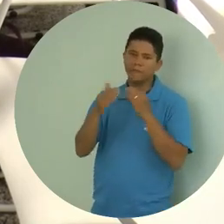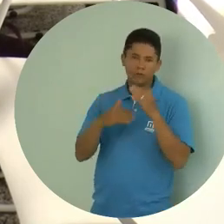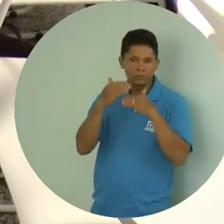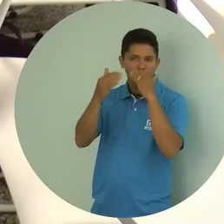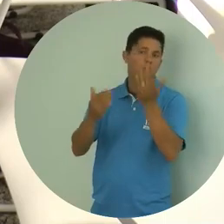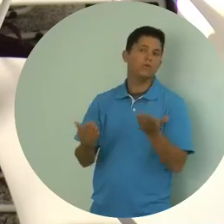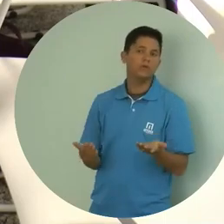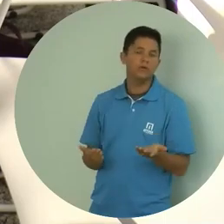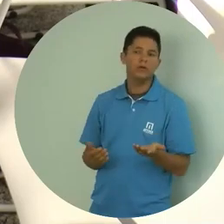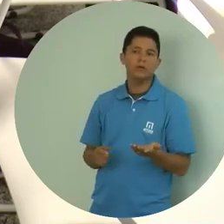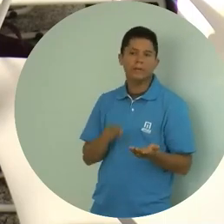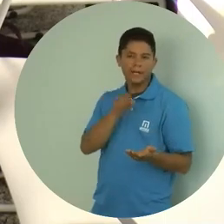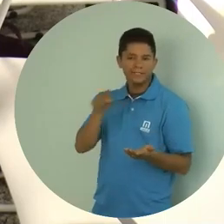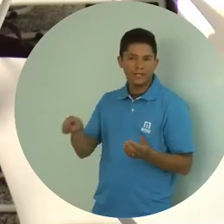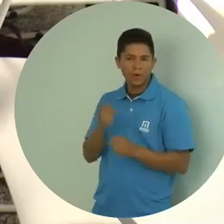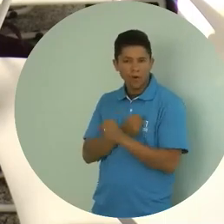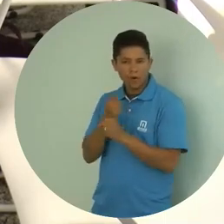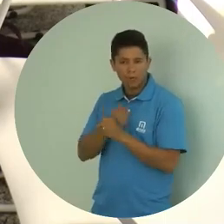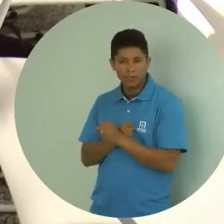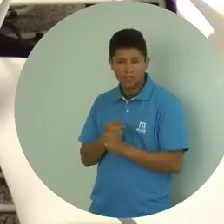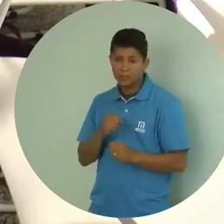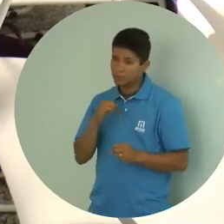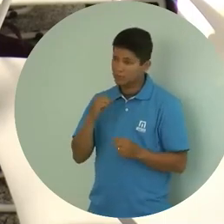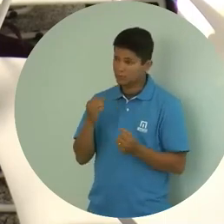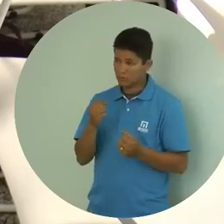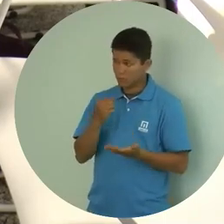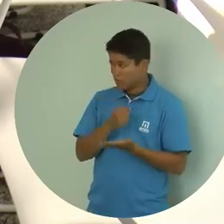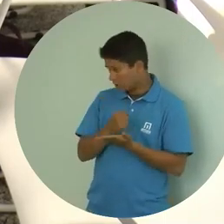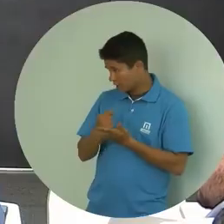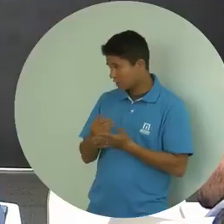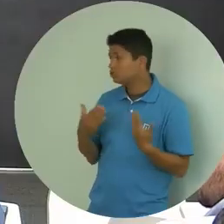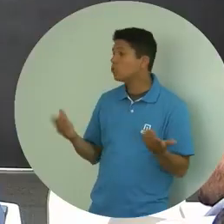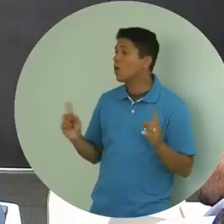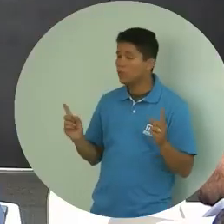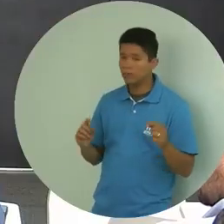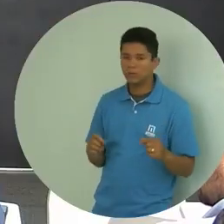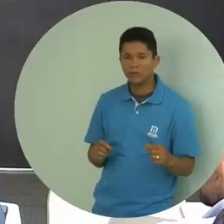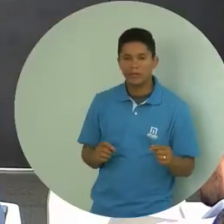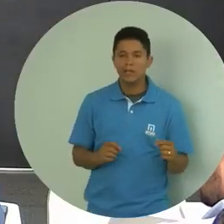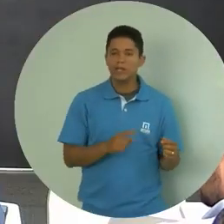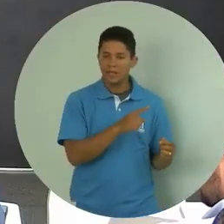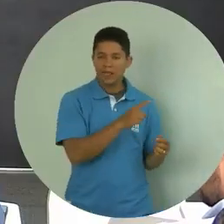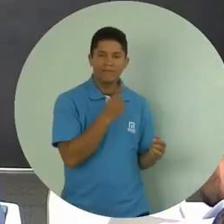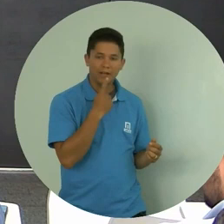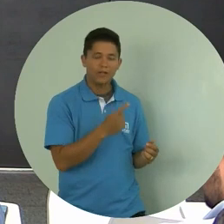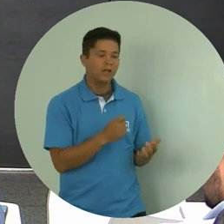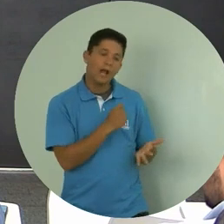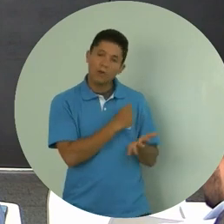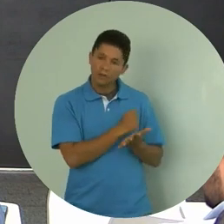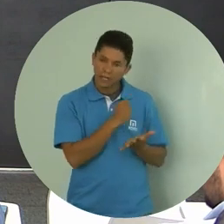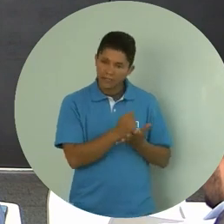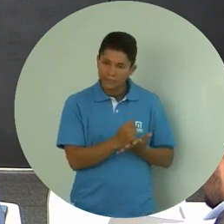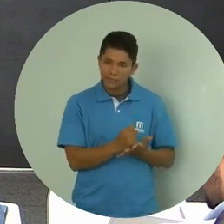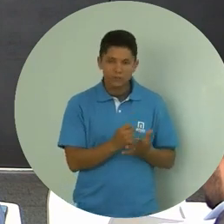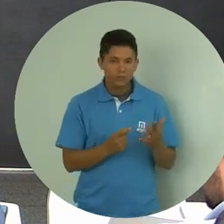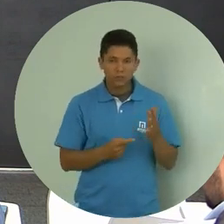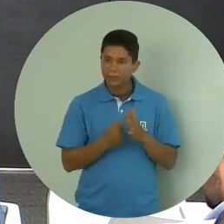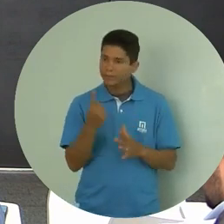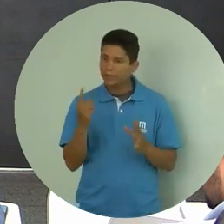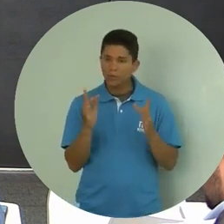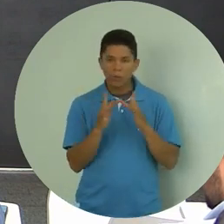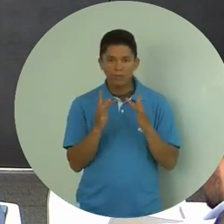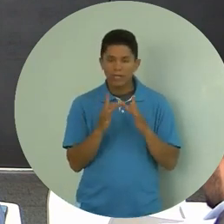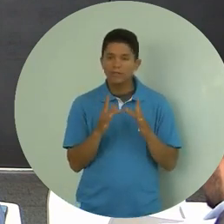para essa obra, né, e para o contratante também? A contratante, desde o primeiro contato que a gente teve com eles